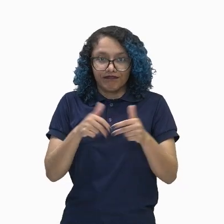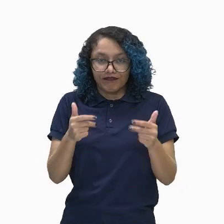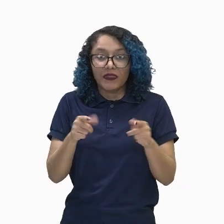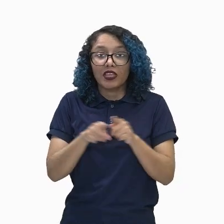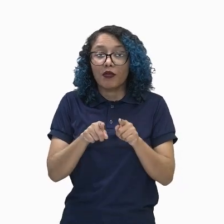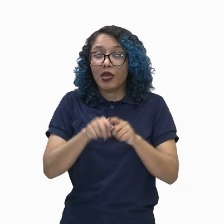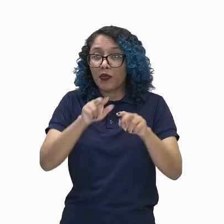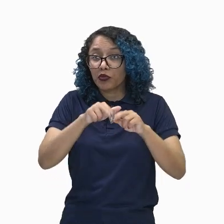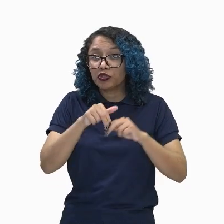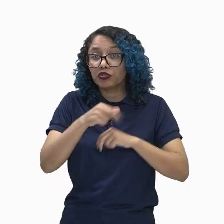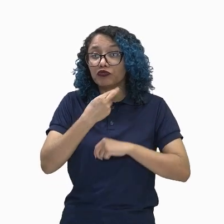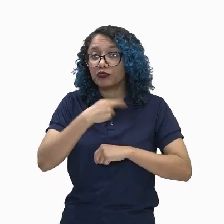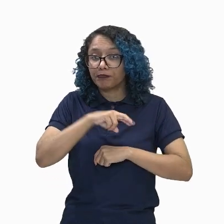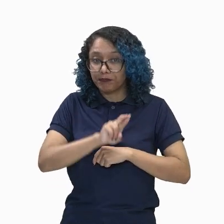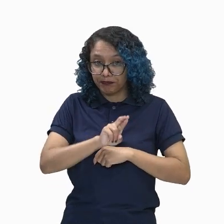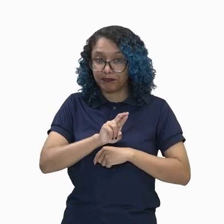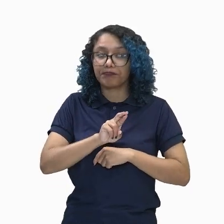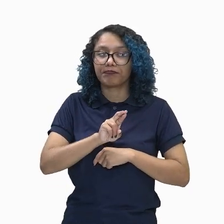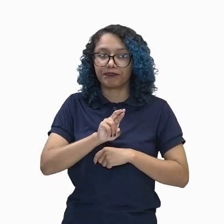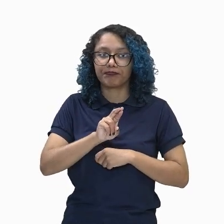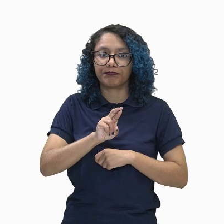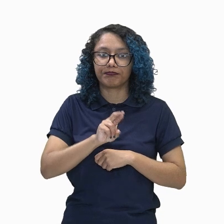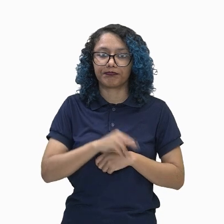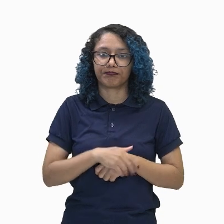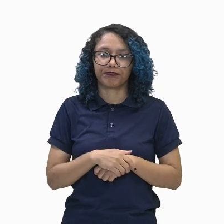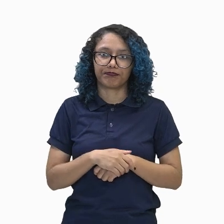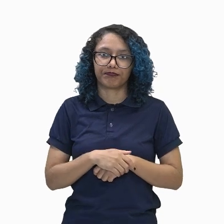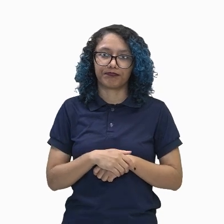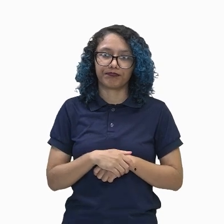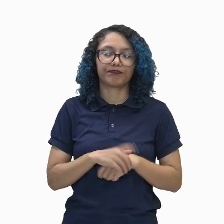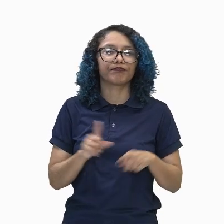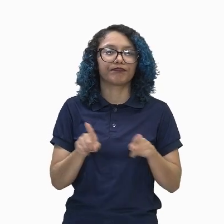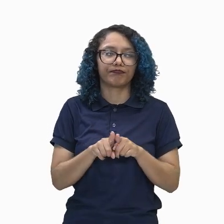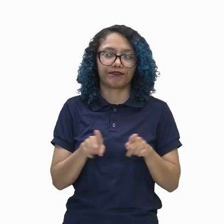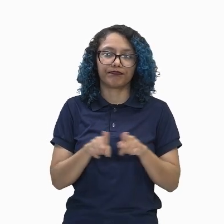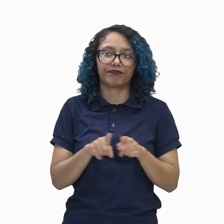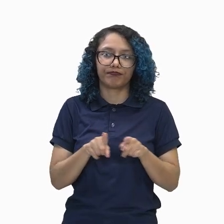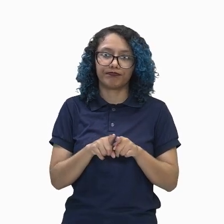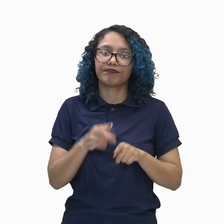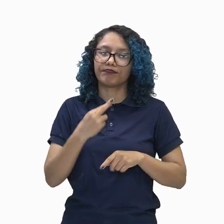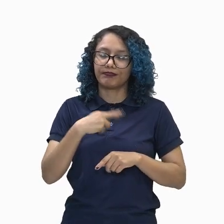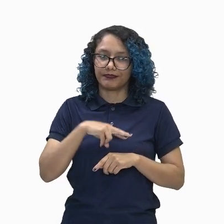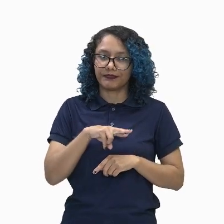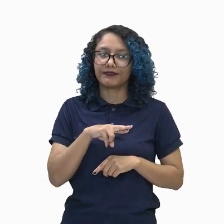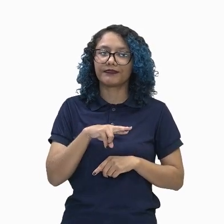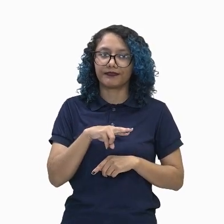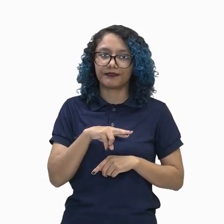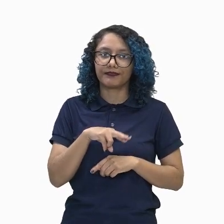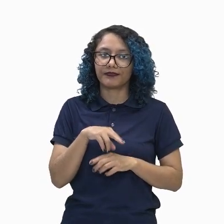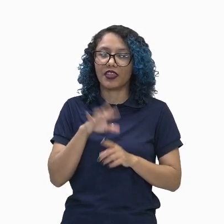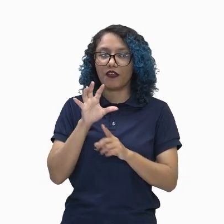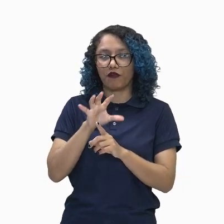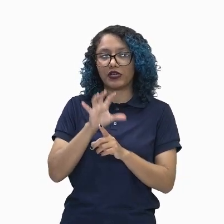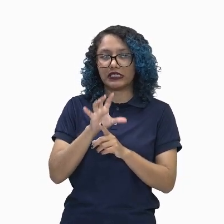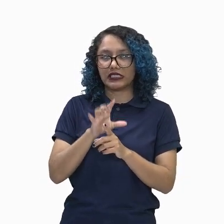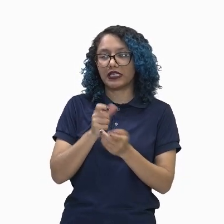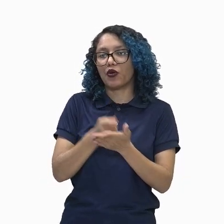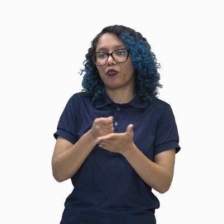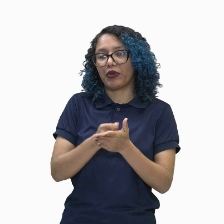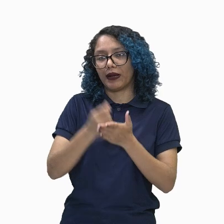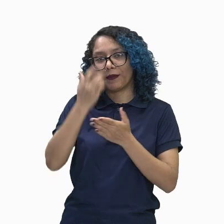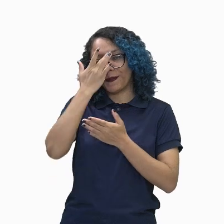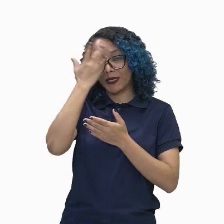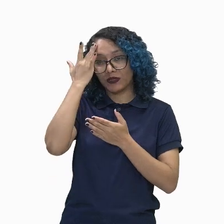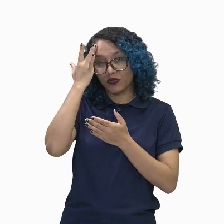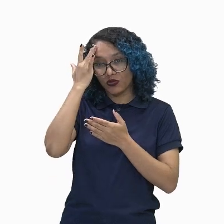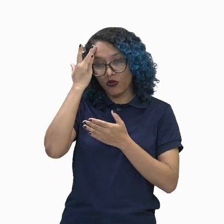motivos religiosos, gente. A religiosidade também acaba fazendo que essas pessoas, né, por